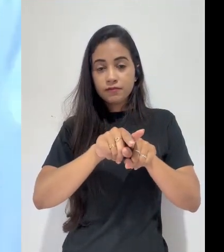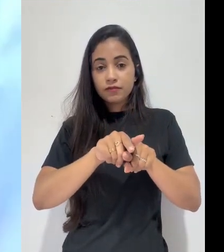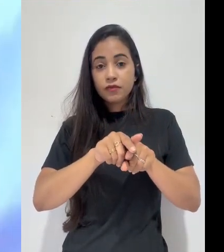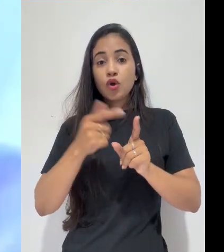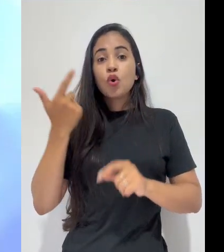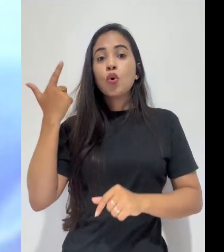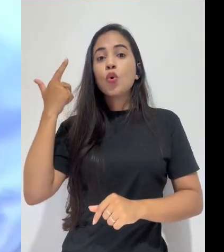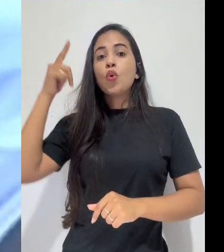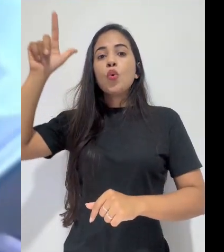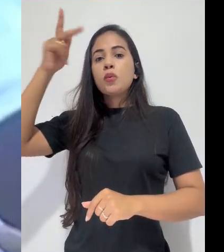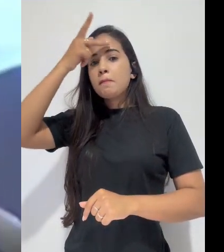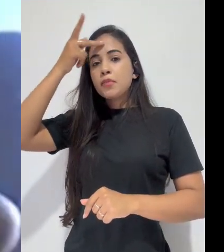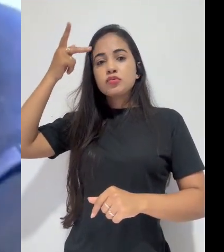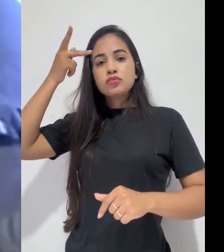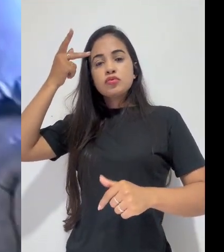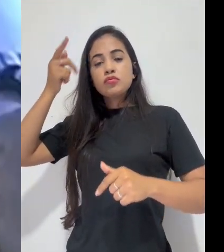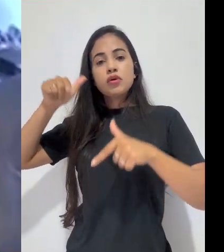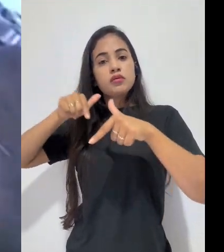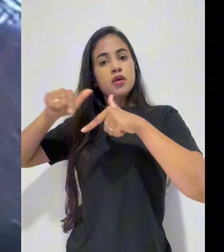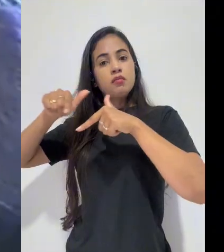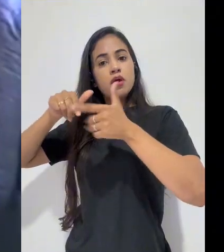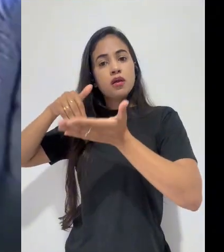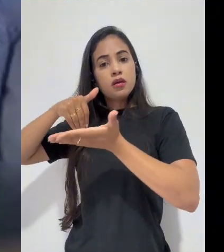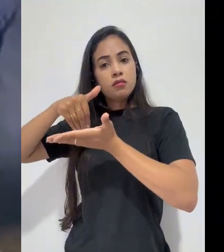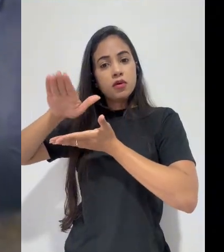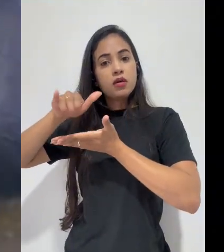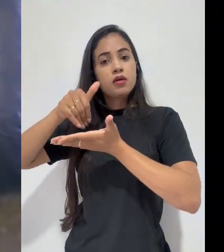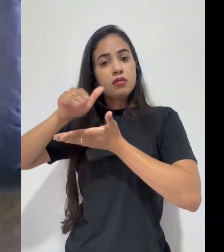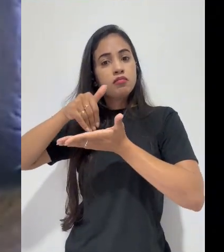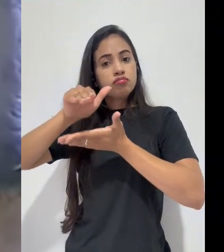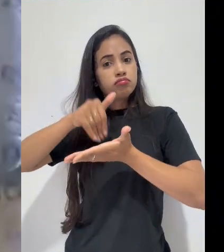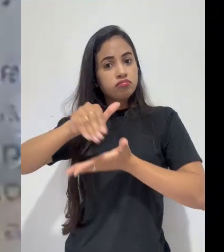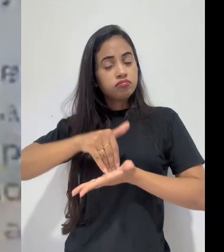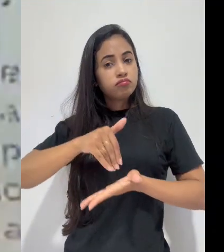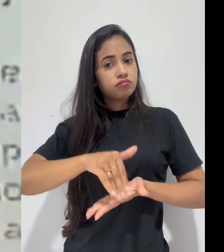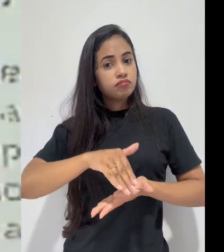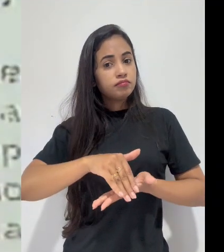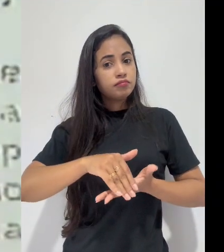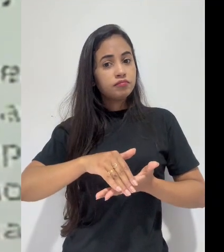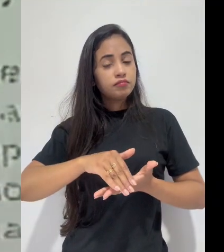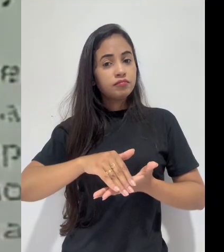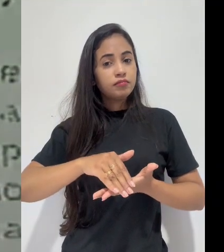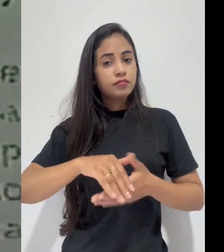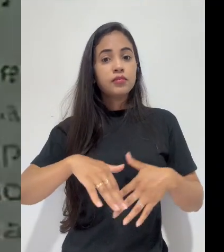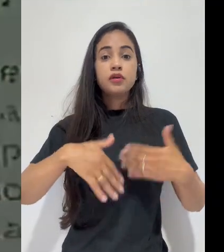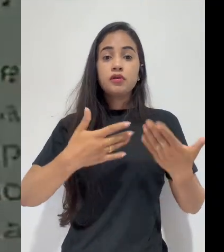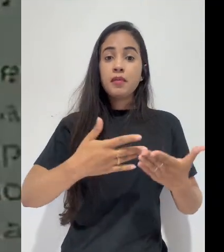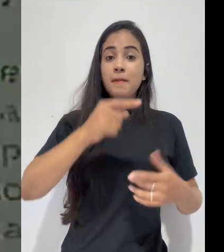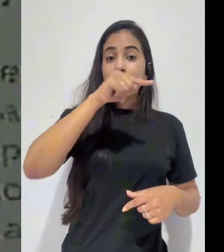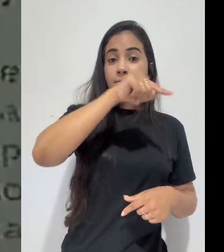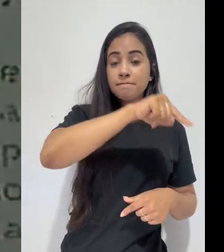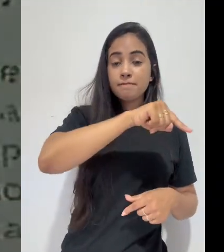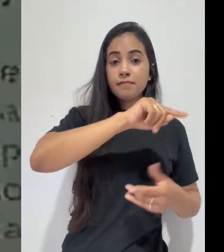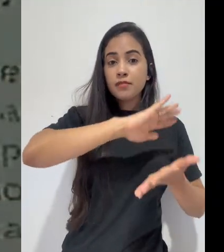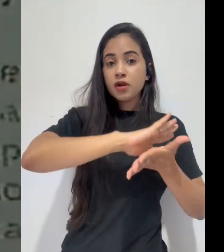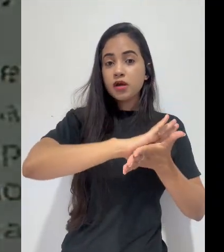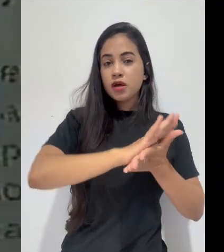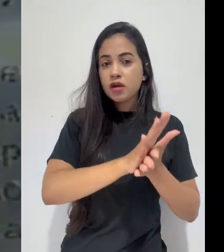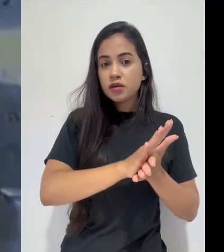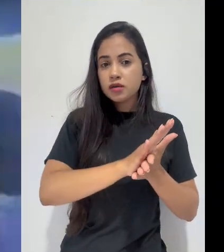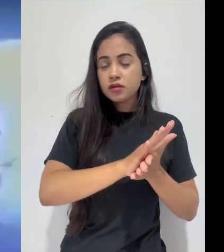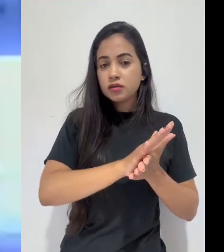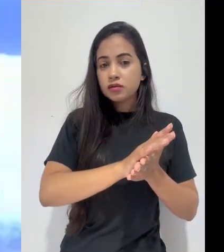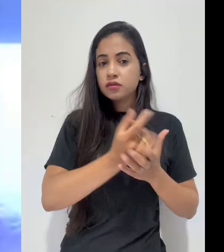reconvinte, dezenas de outros empregados foram despedidos na mesma lista, racismo, ao contrário,